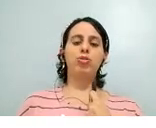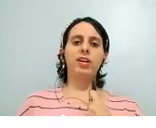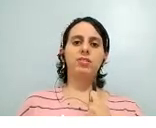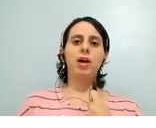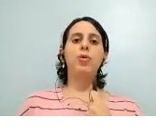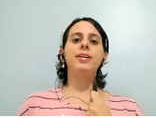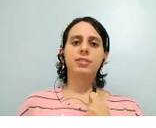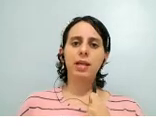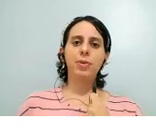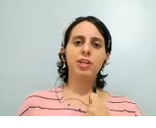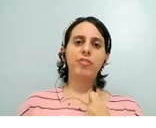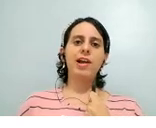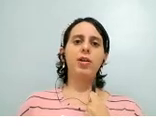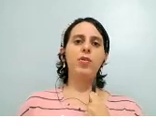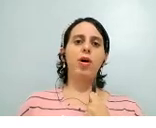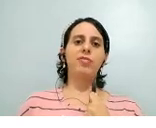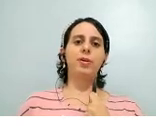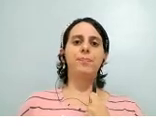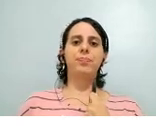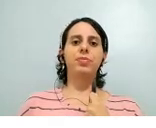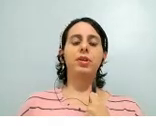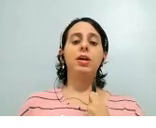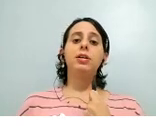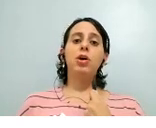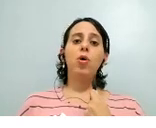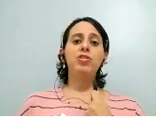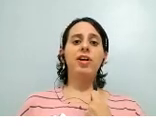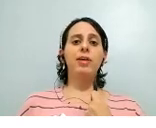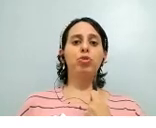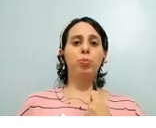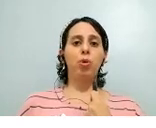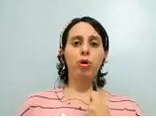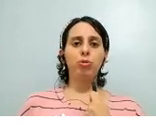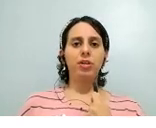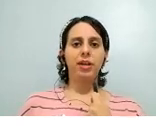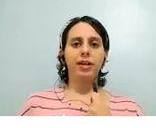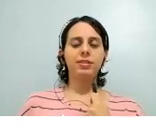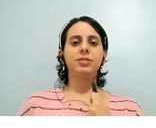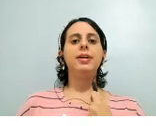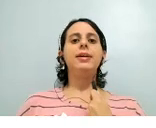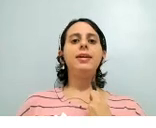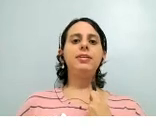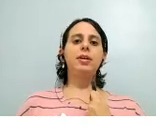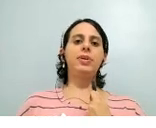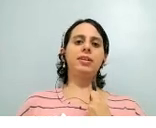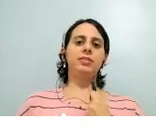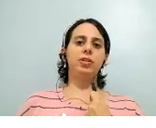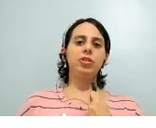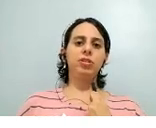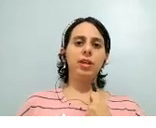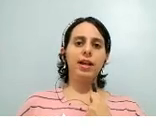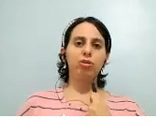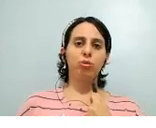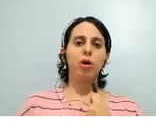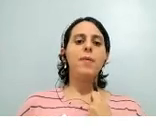receber notificação sempre que tiver aula nova. Então, hoje veremos português, interpretação